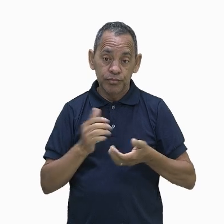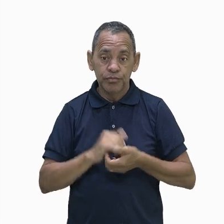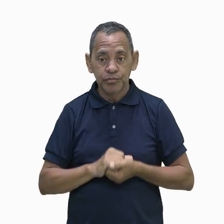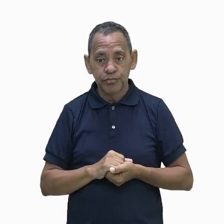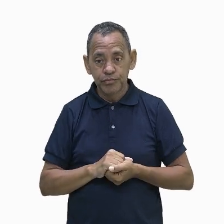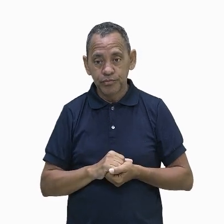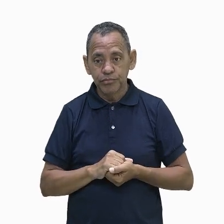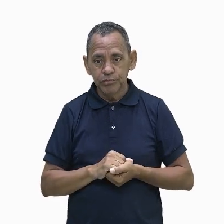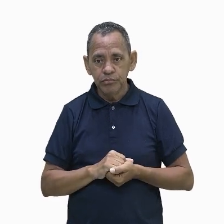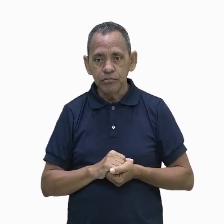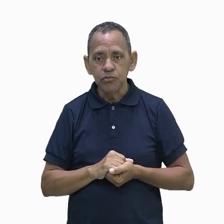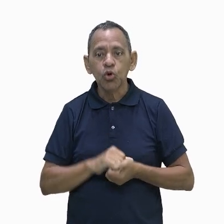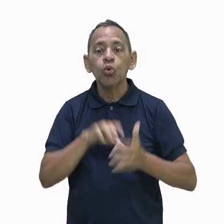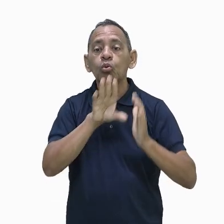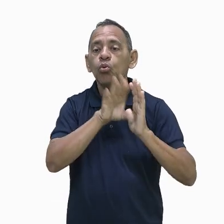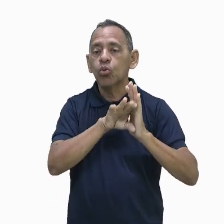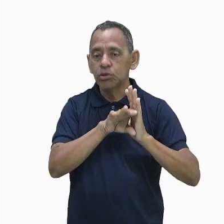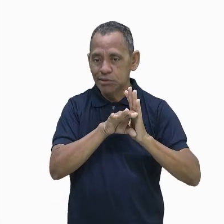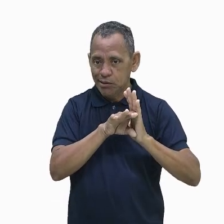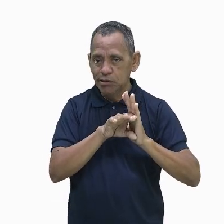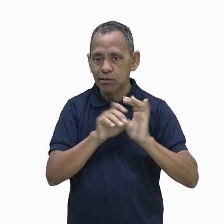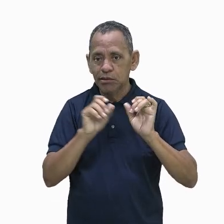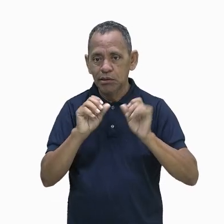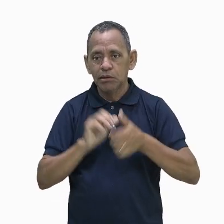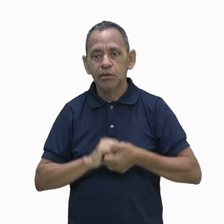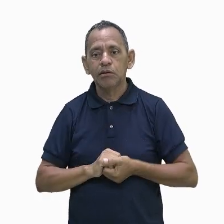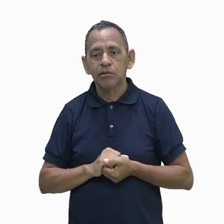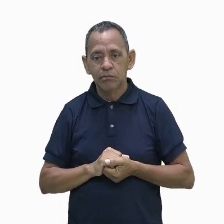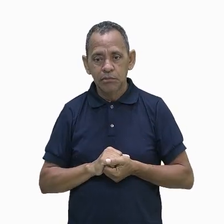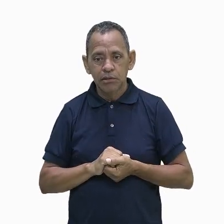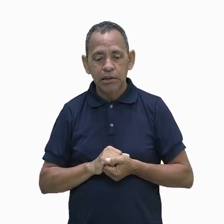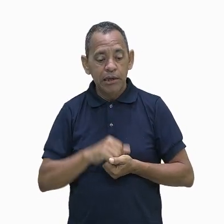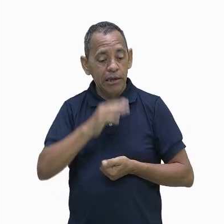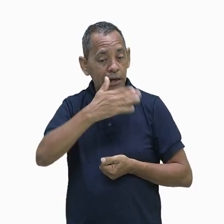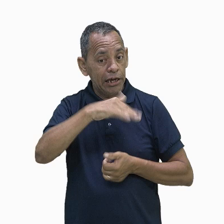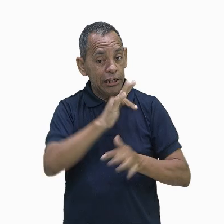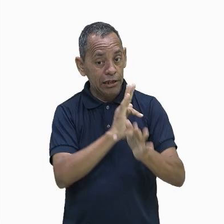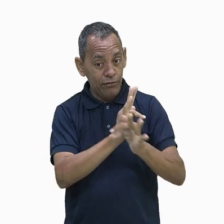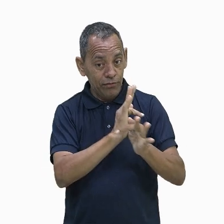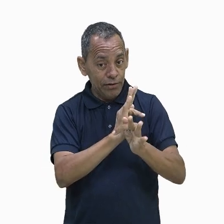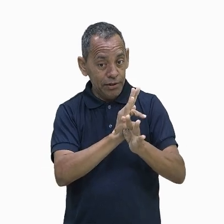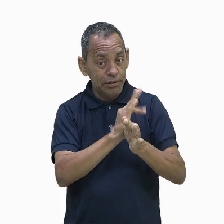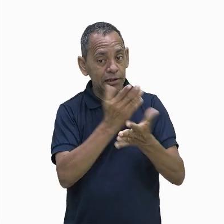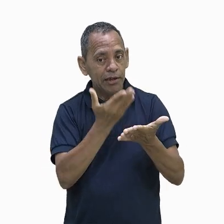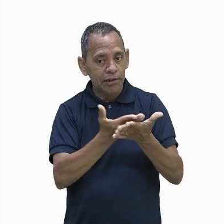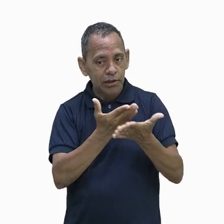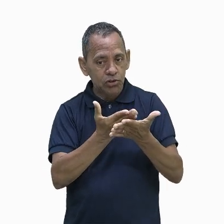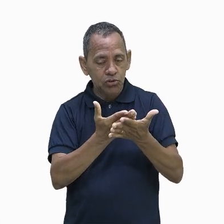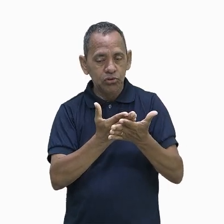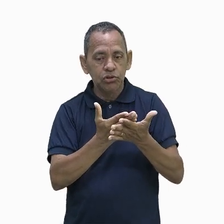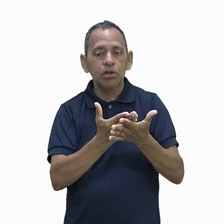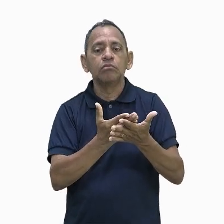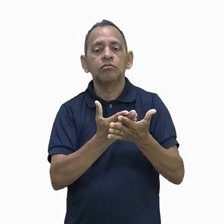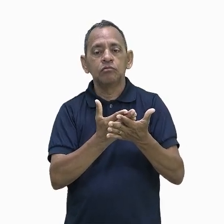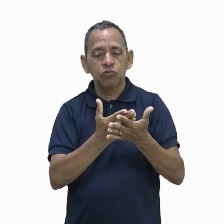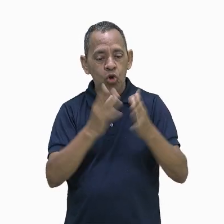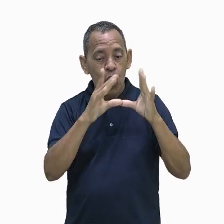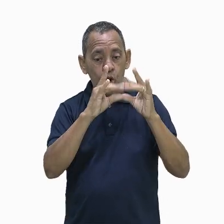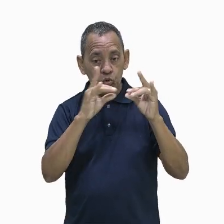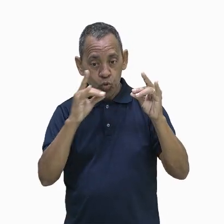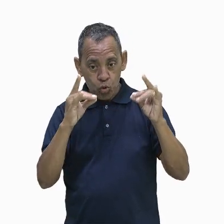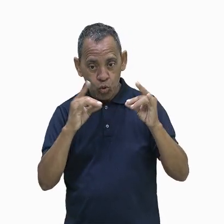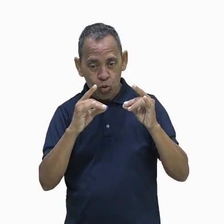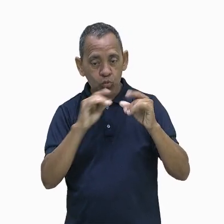a definição hidrostática. Hidrostática é a parte da física que estuda fluidos